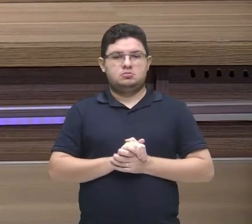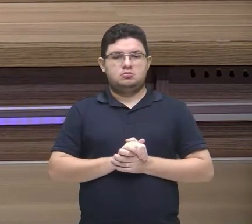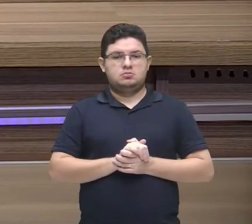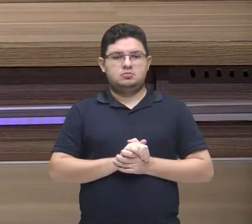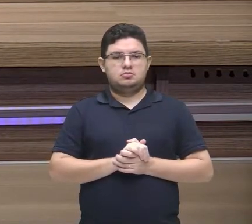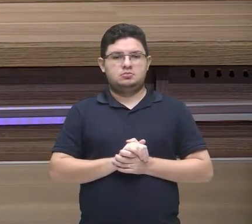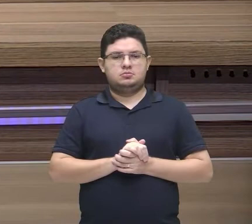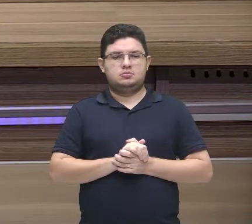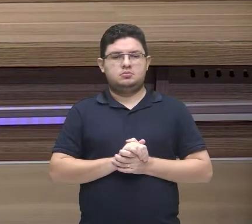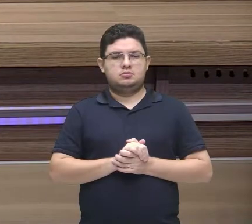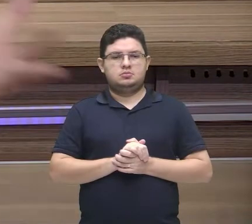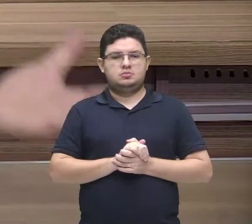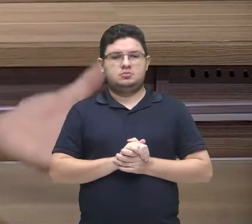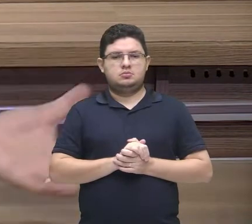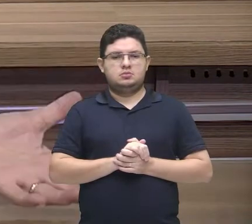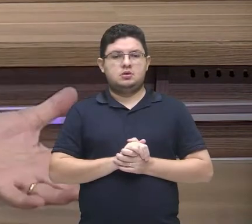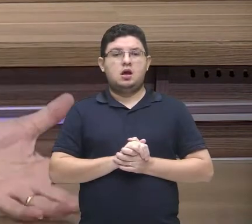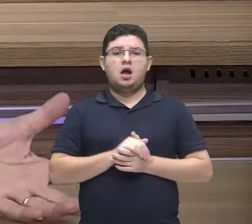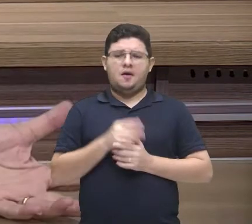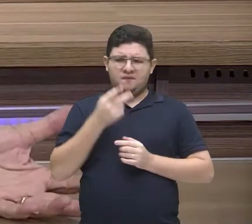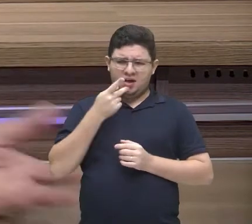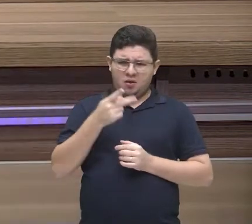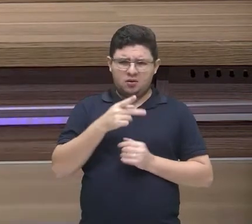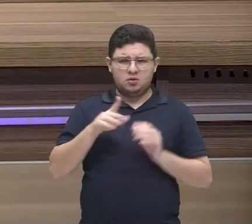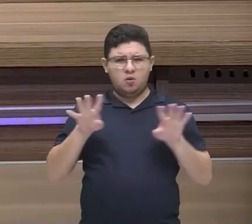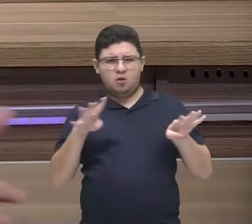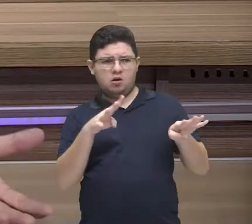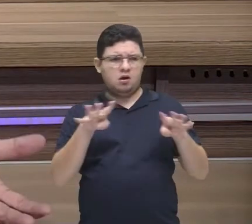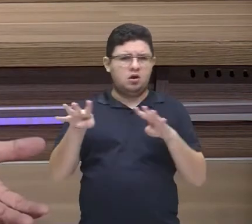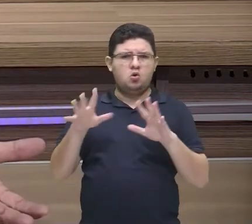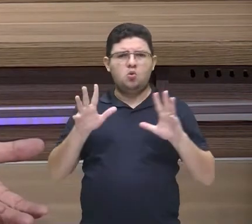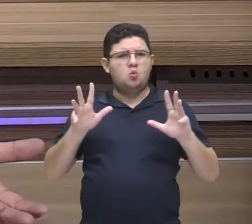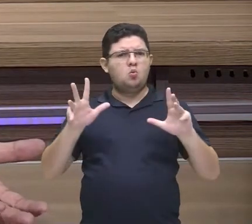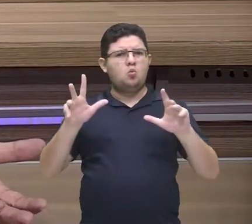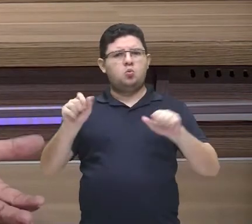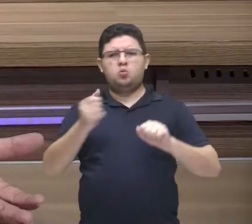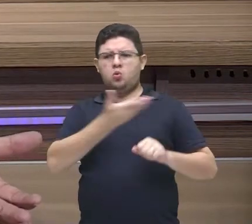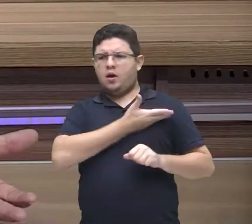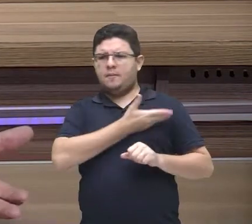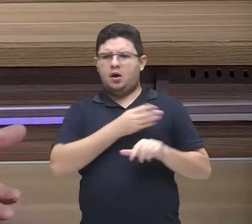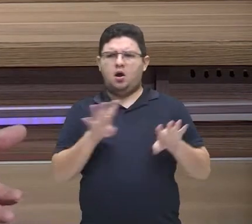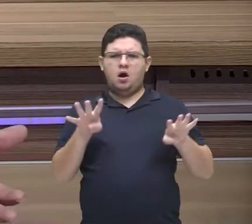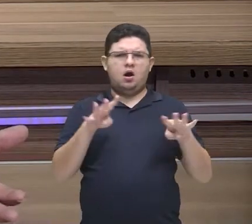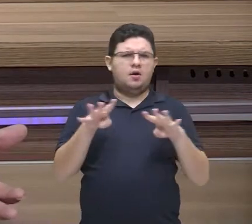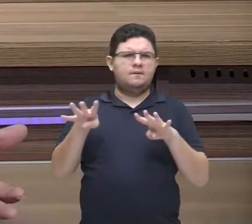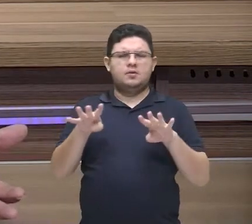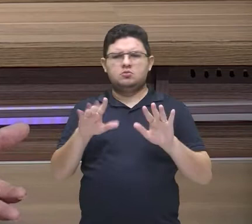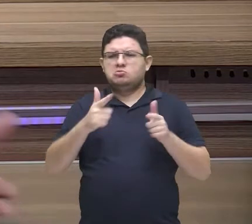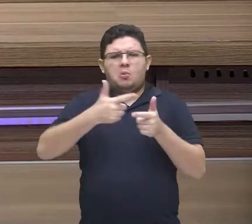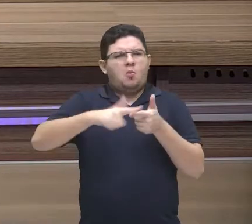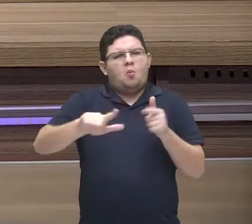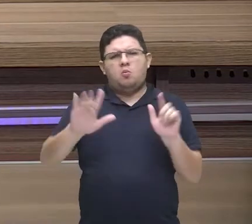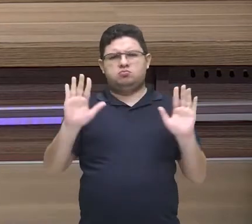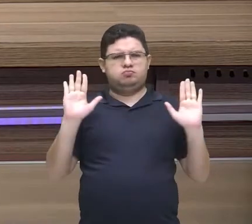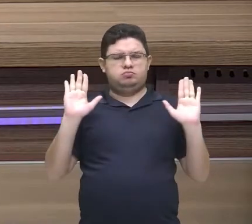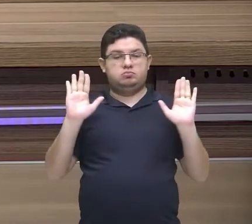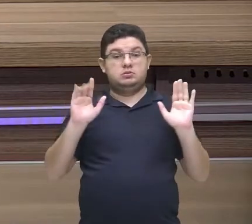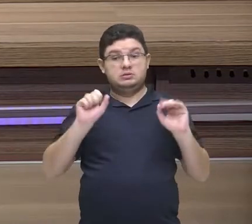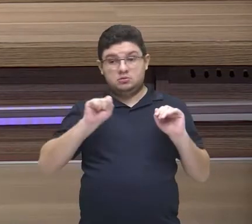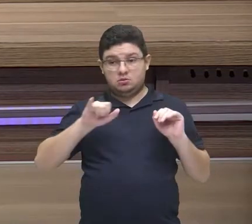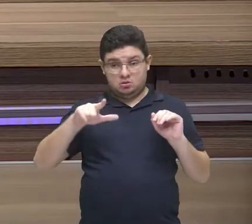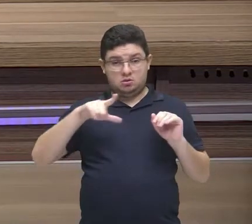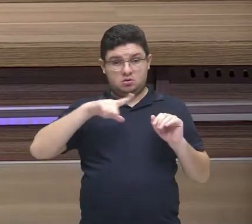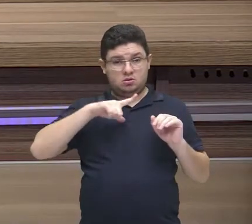Falar isso na frente de todo mundo, de todos os colegas, qual é o problema? Né? Se ela vem com a informação correta,